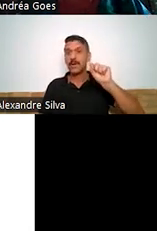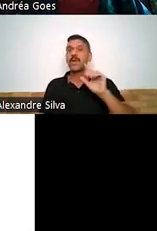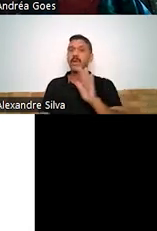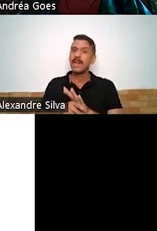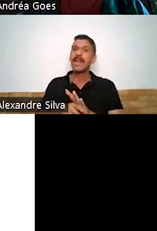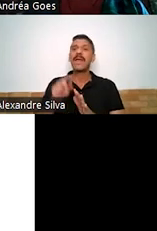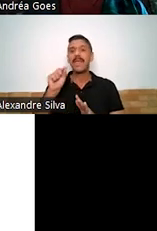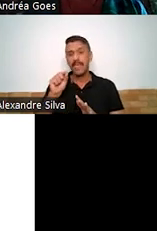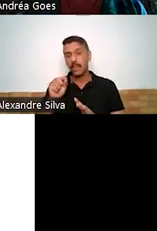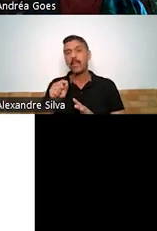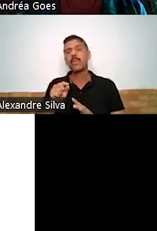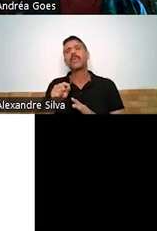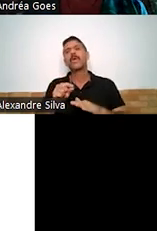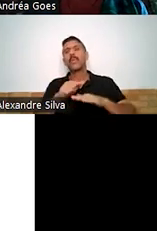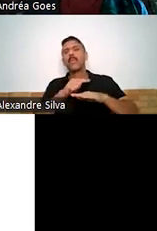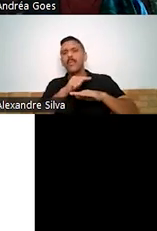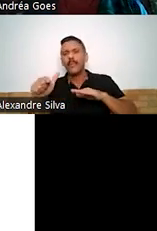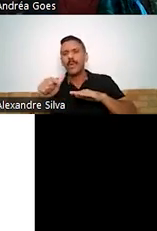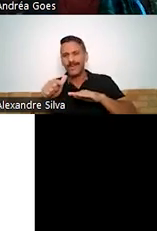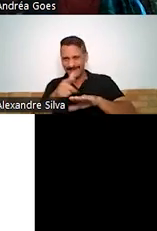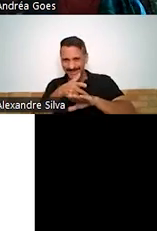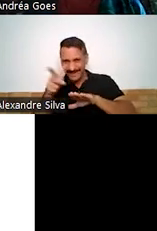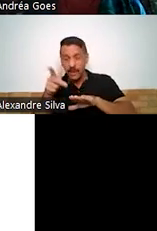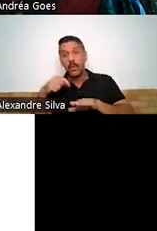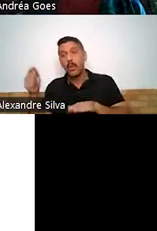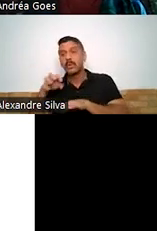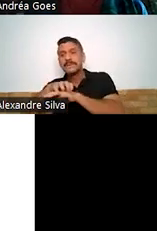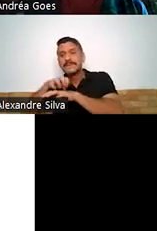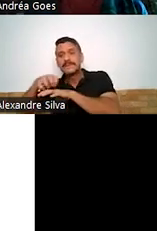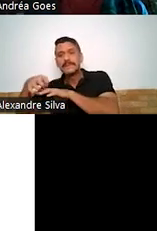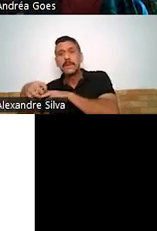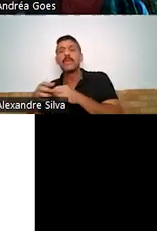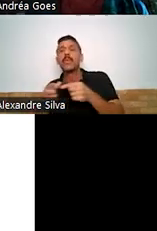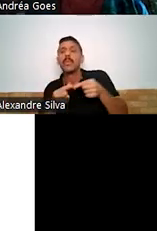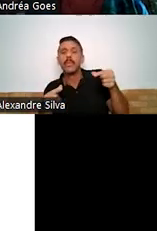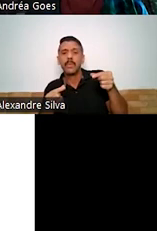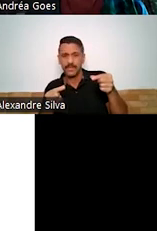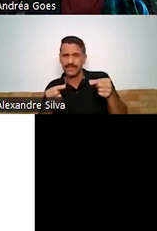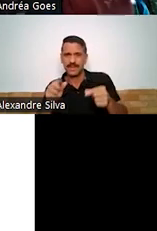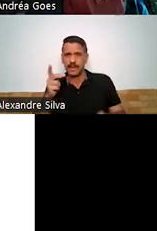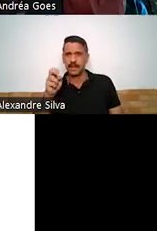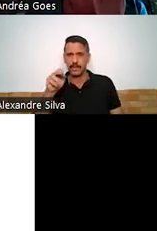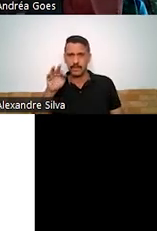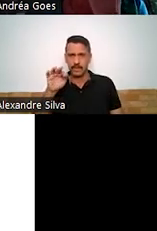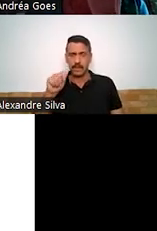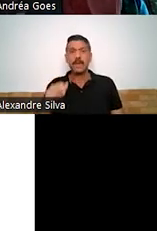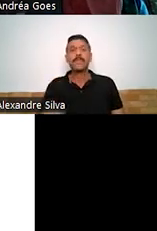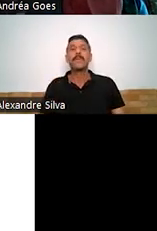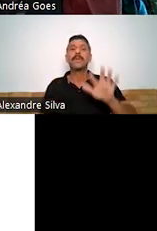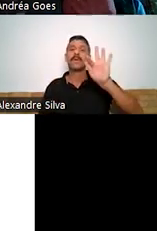ou lisa. Então, um único gene, ou seja, o defeito em um único gene, que no caso aqui codifica para a enzima